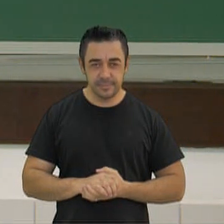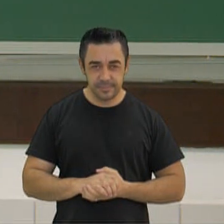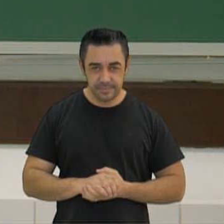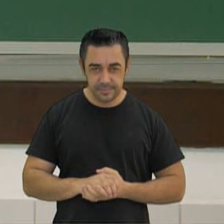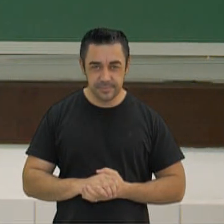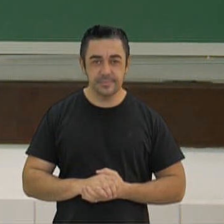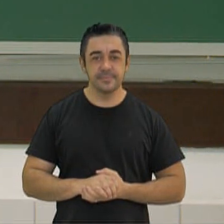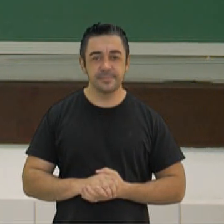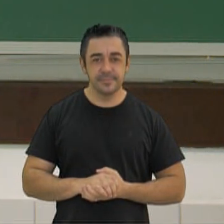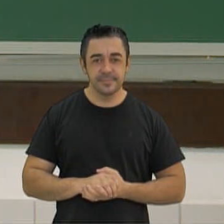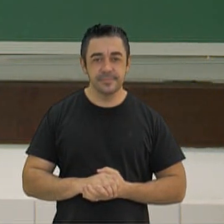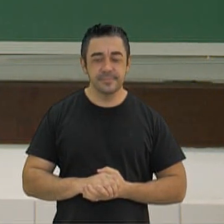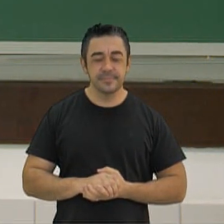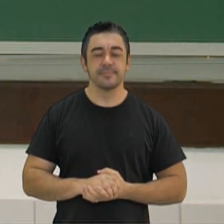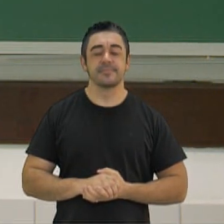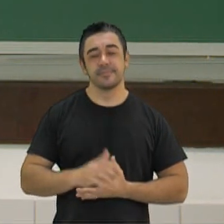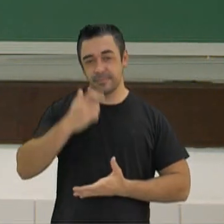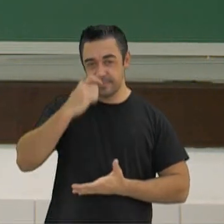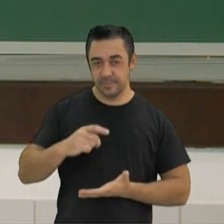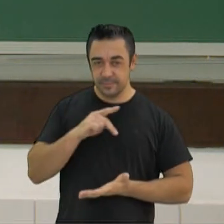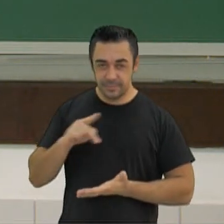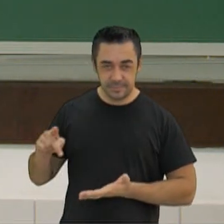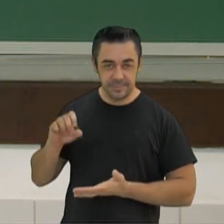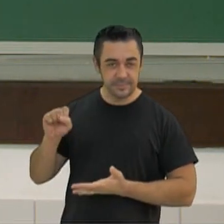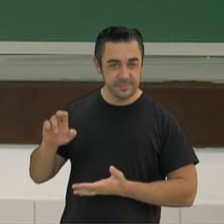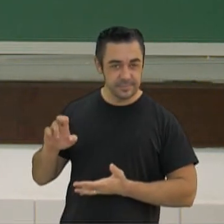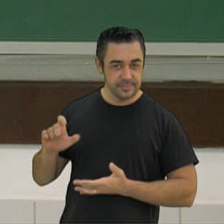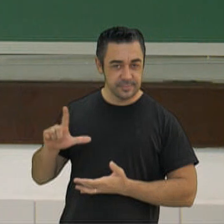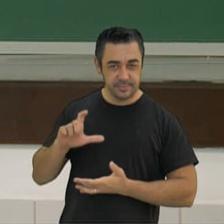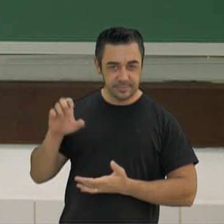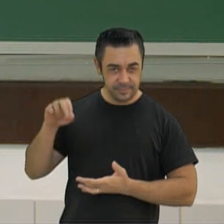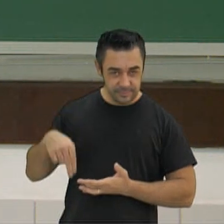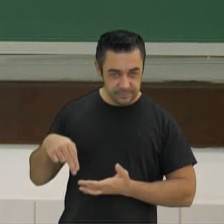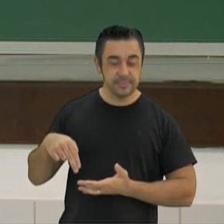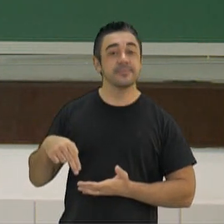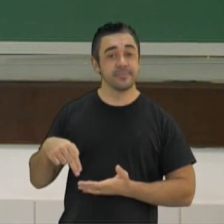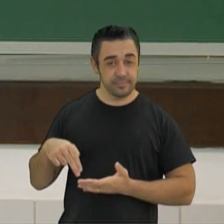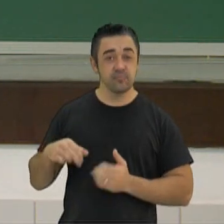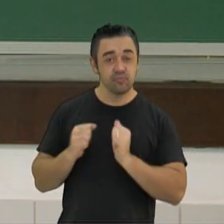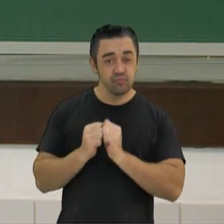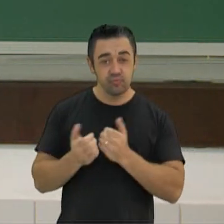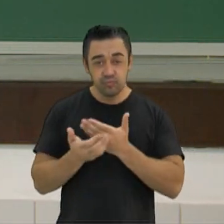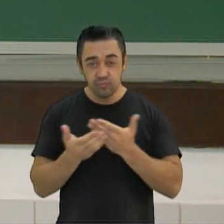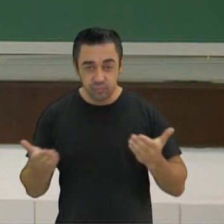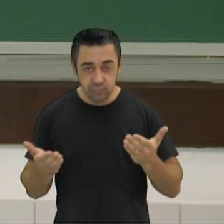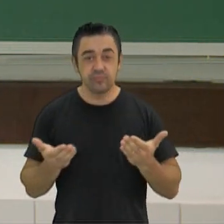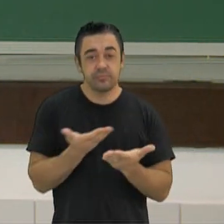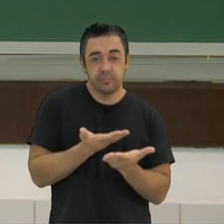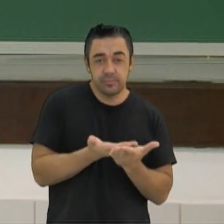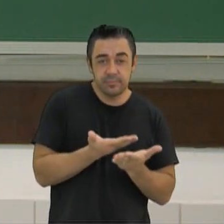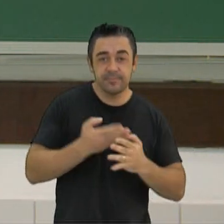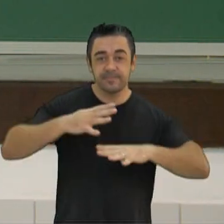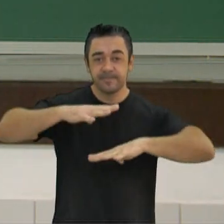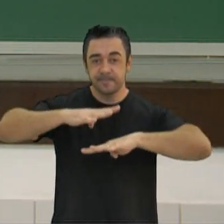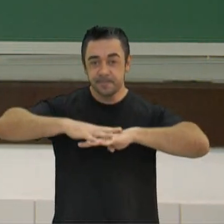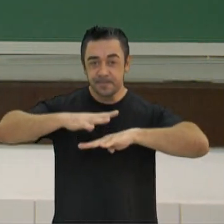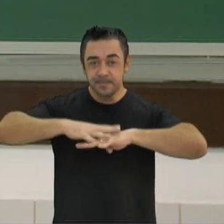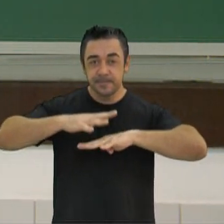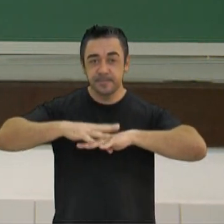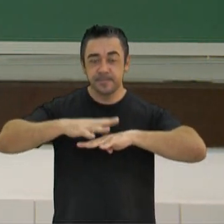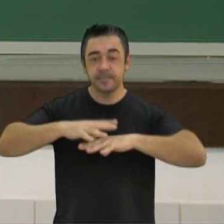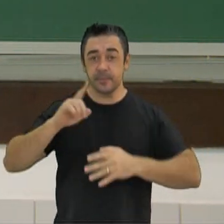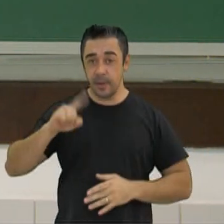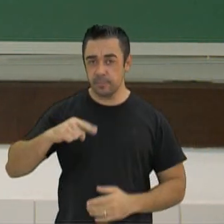pessoal, tudo bem com vocês? Eu sou a professora Suelen Rodrigues e estamos aqui hoje para mais uma aula de matemática